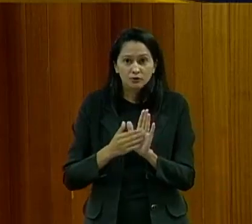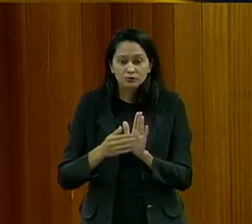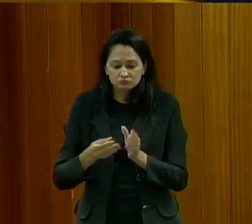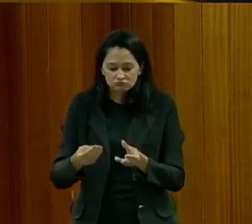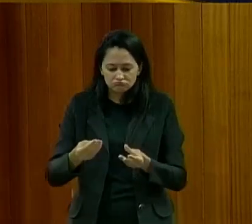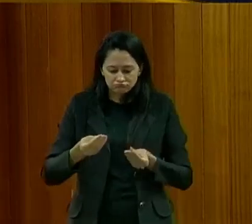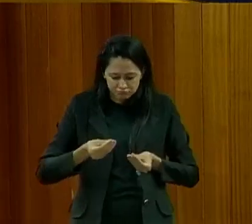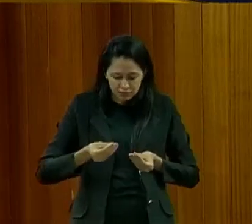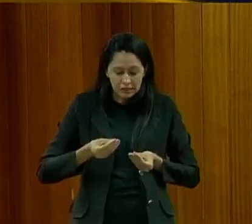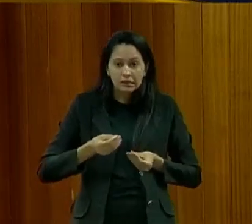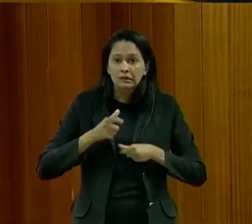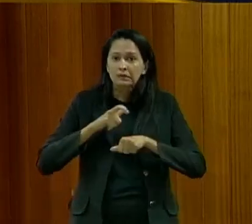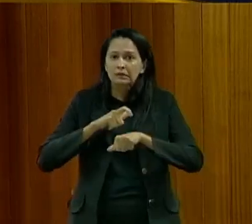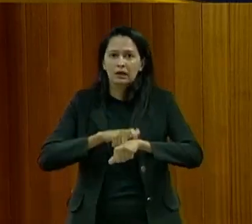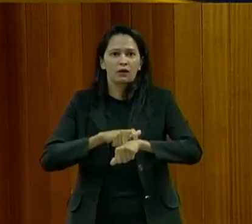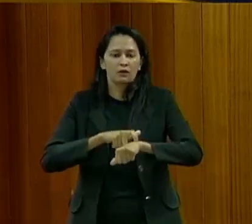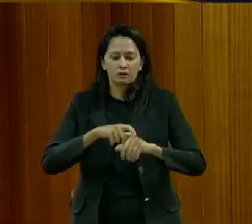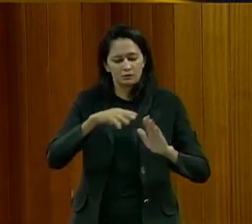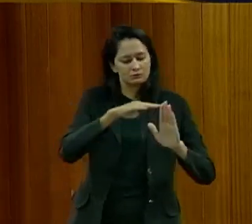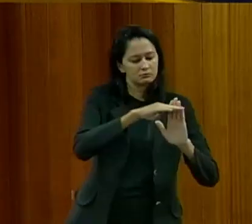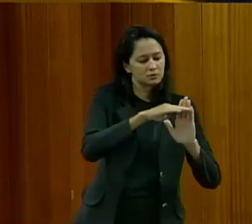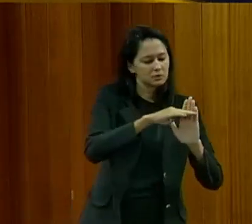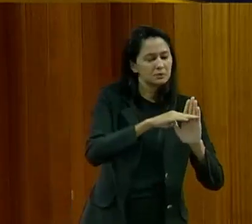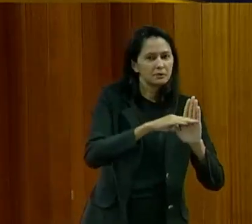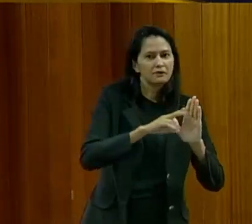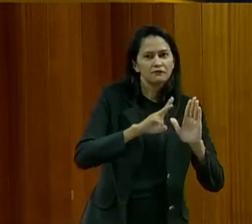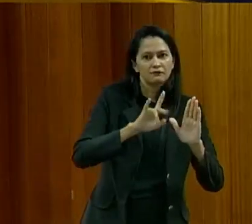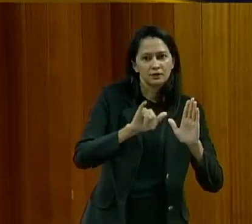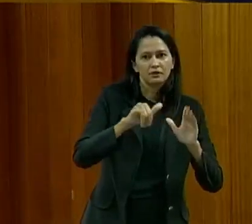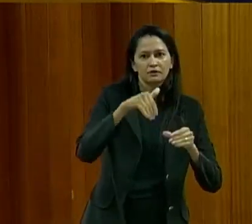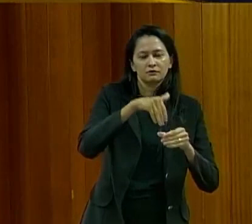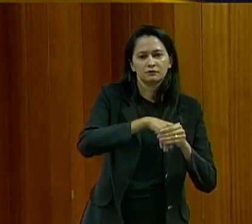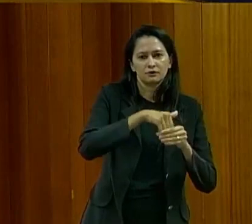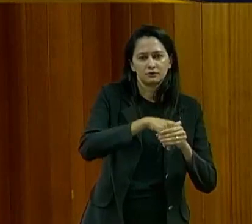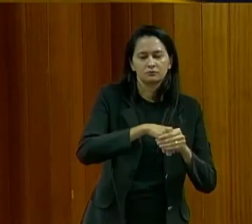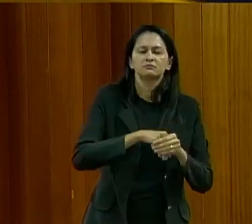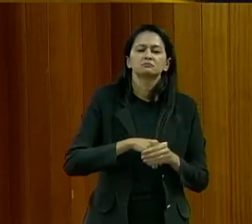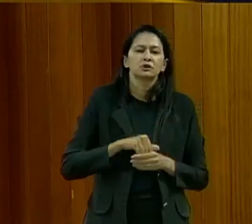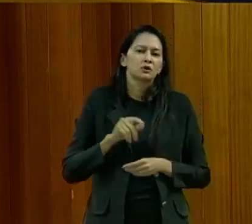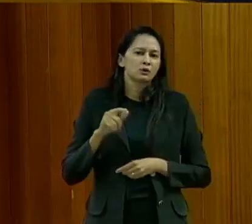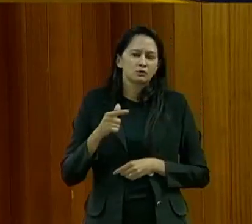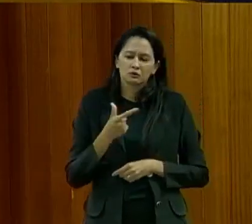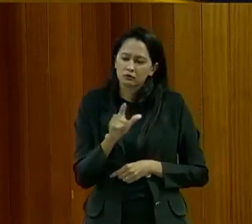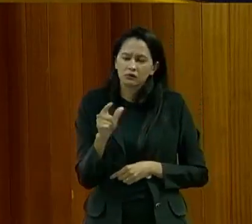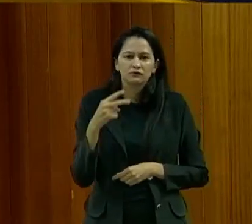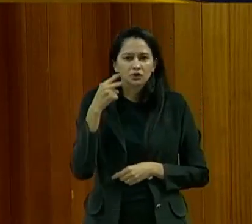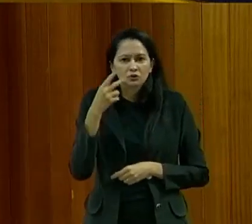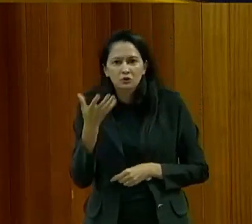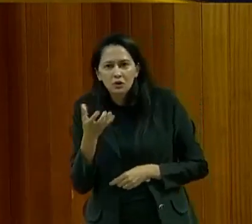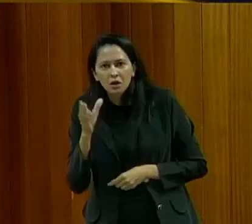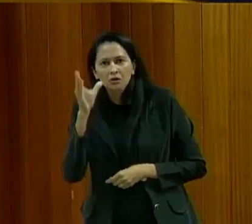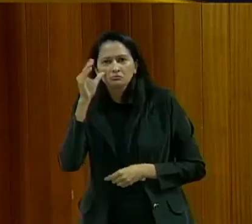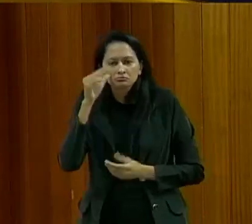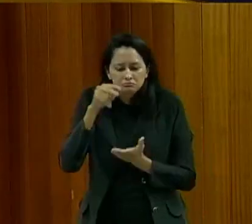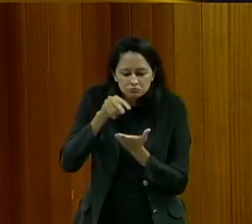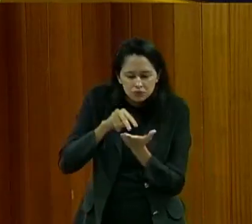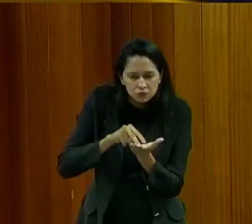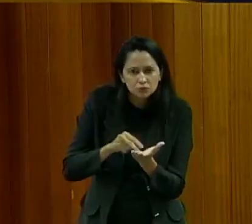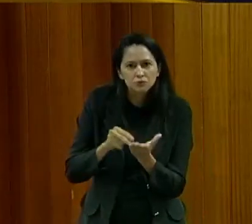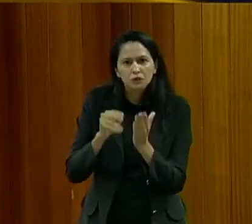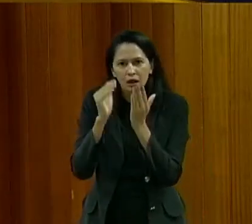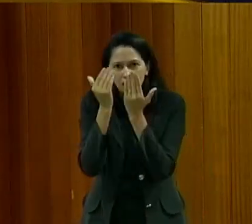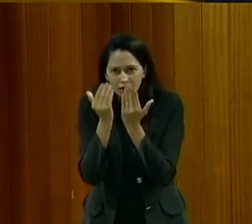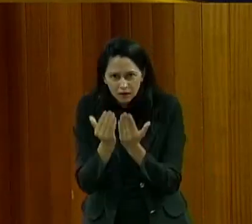pauta. Foram oportunizados os pedidos de vista de todos os vereadores e, a partir do momento que